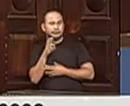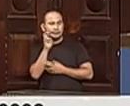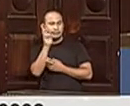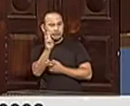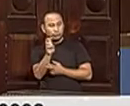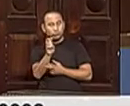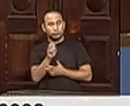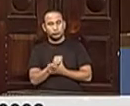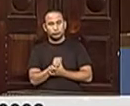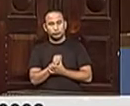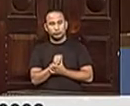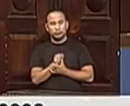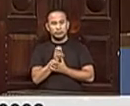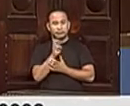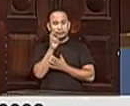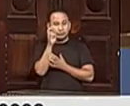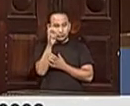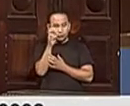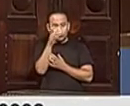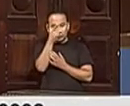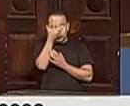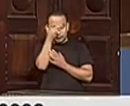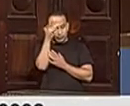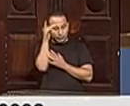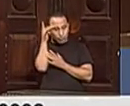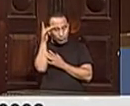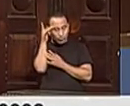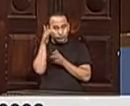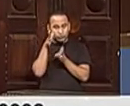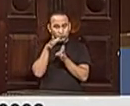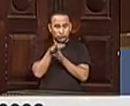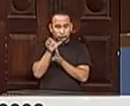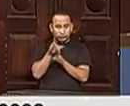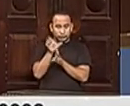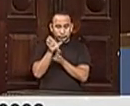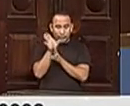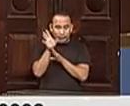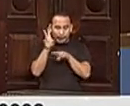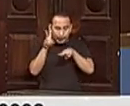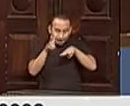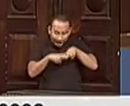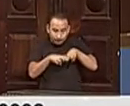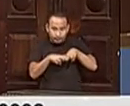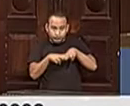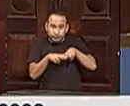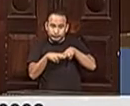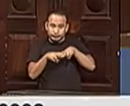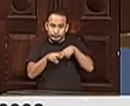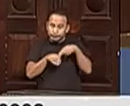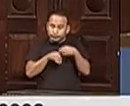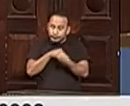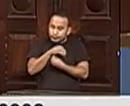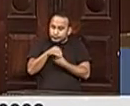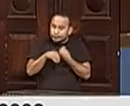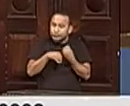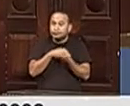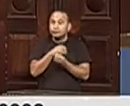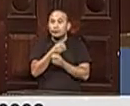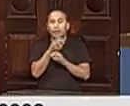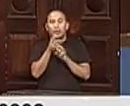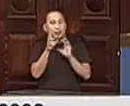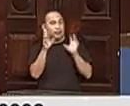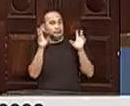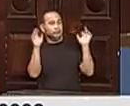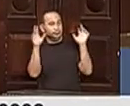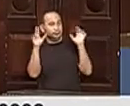5 membros, conselheiros, presos, através de uma delação premiada de um